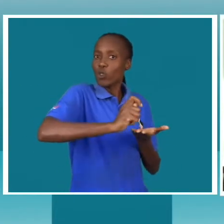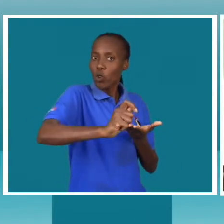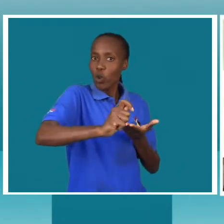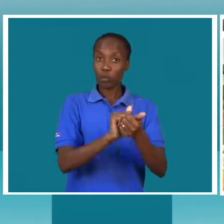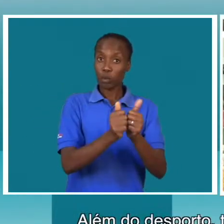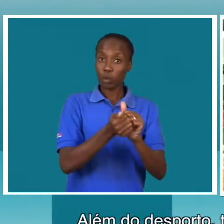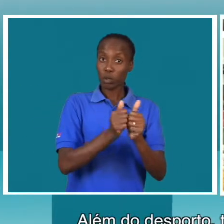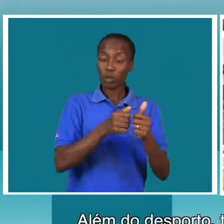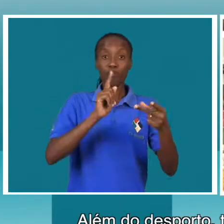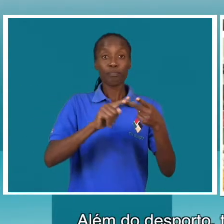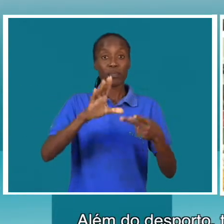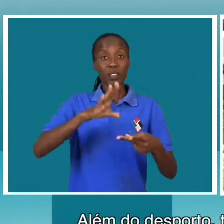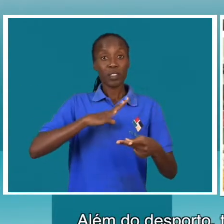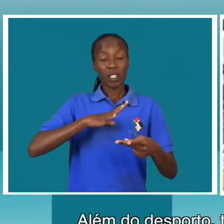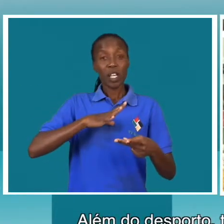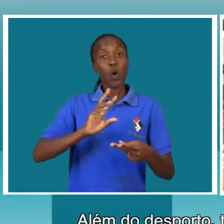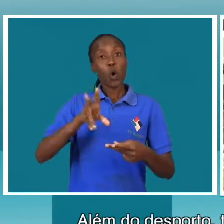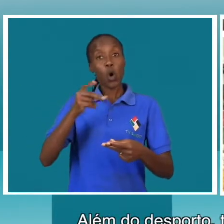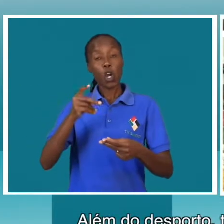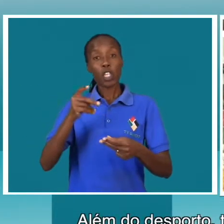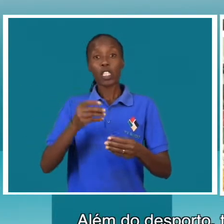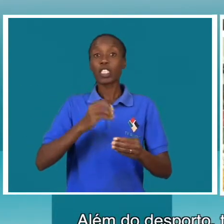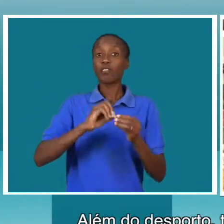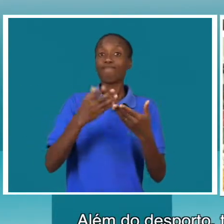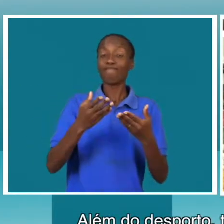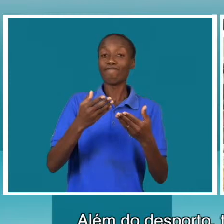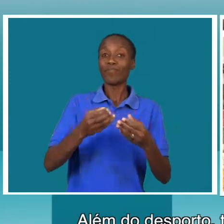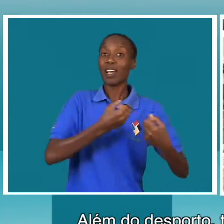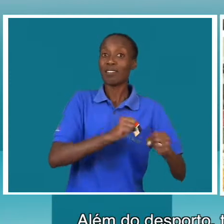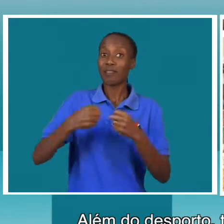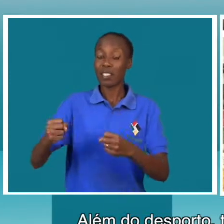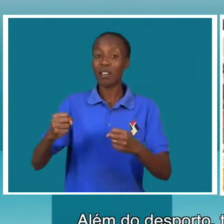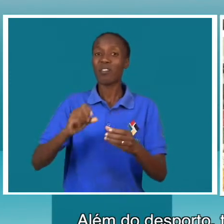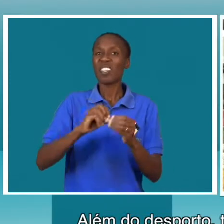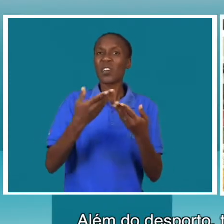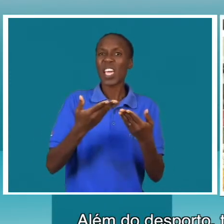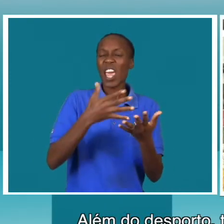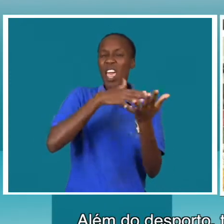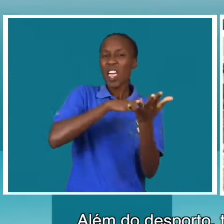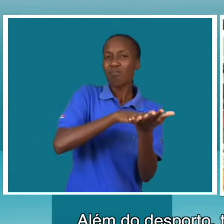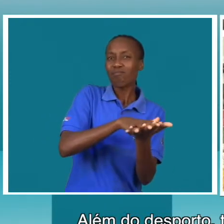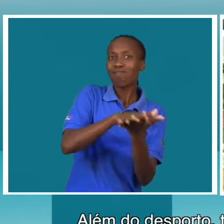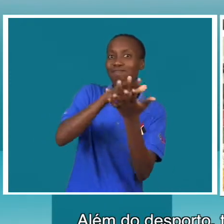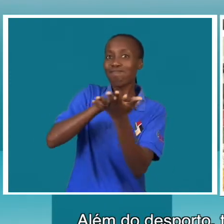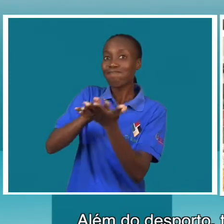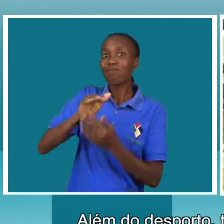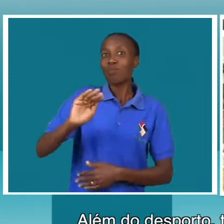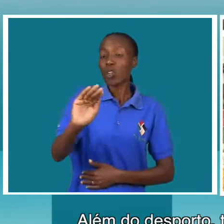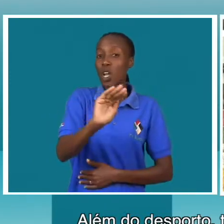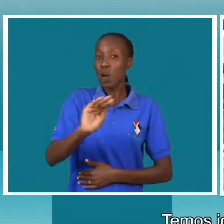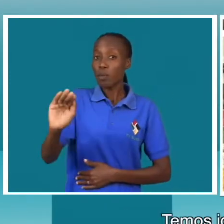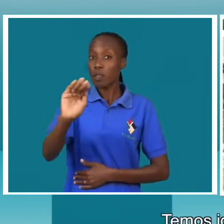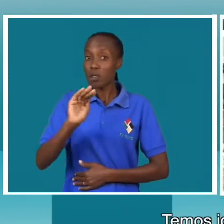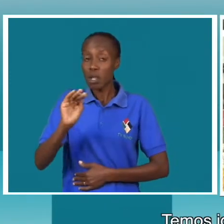Fora do desporto, também temos algumas atividades de reabilitação baseadas na comunidade.